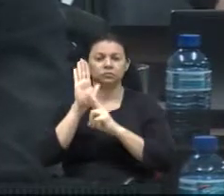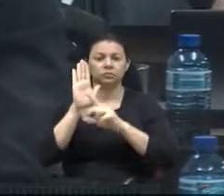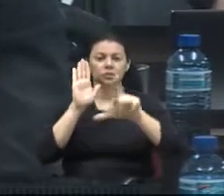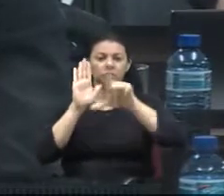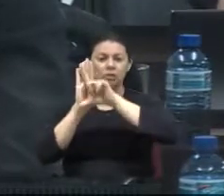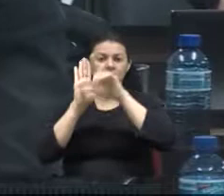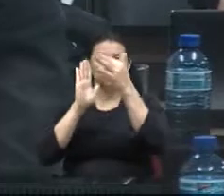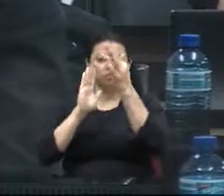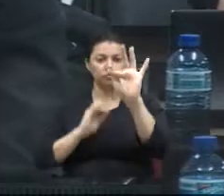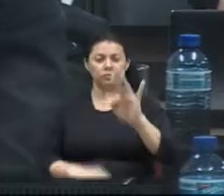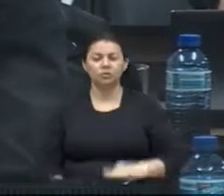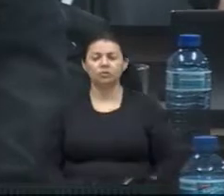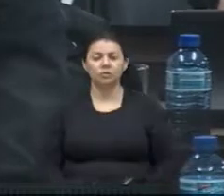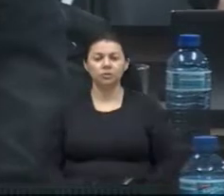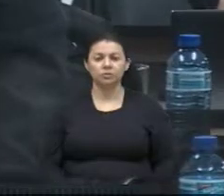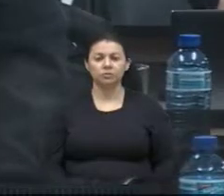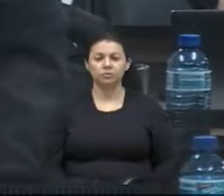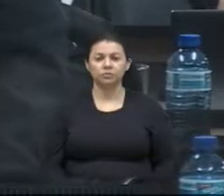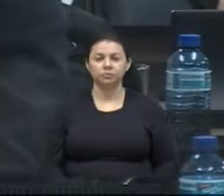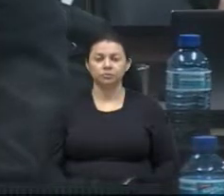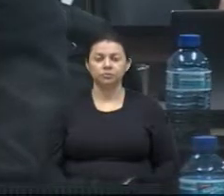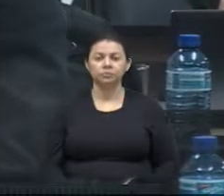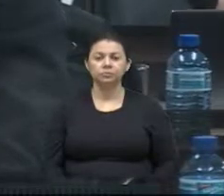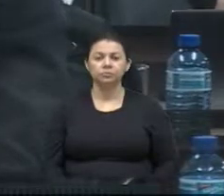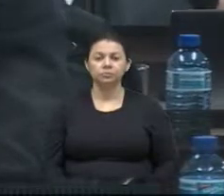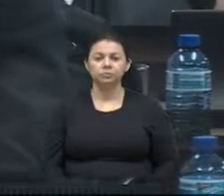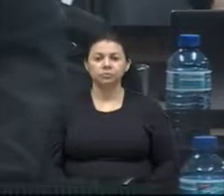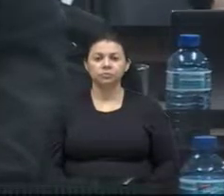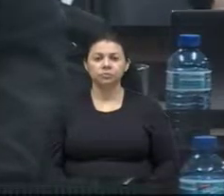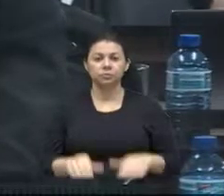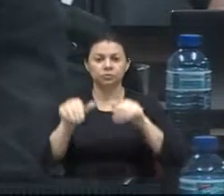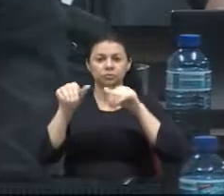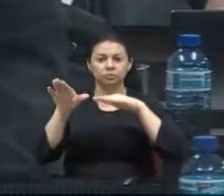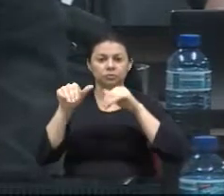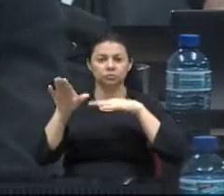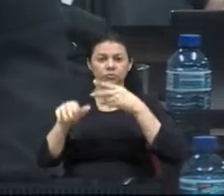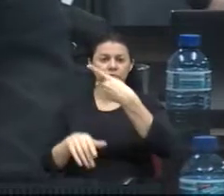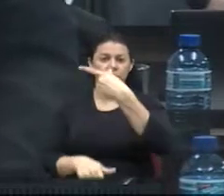88 25 de setembro de 2008